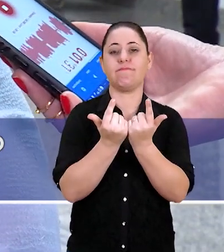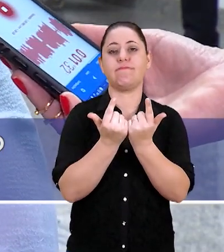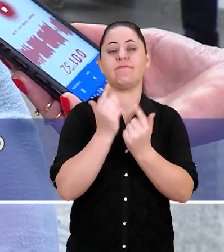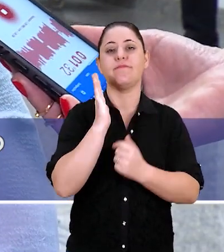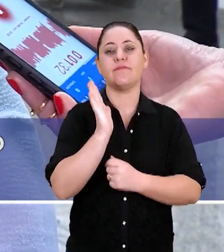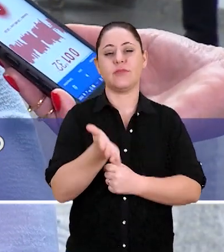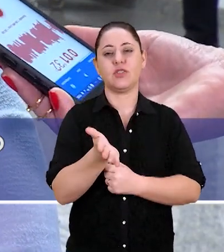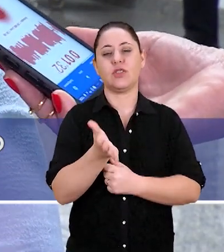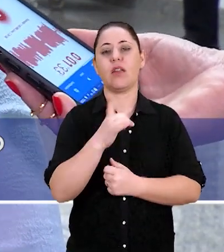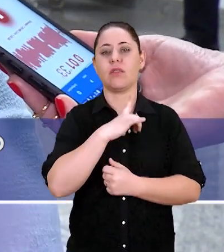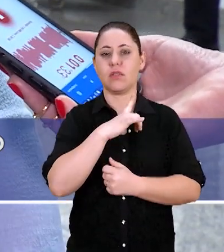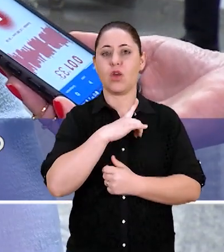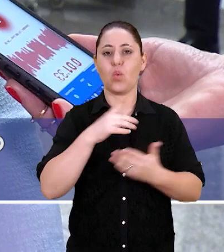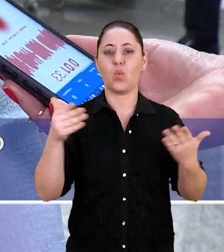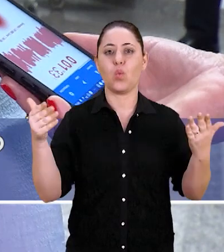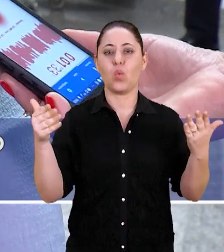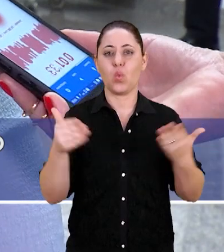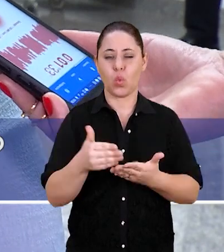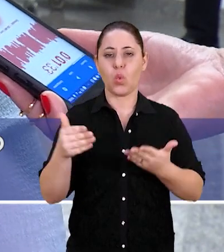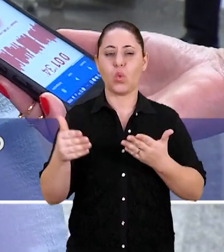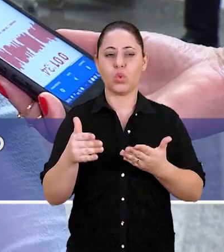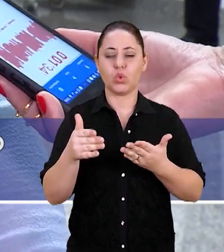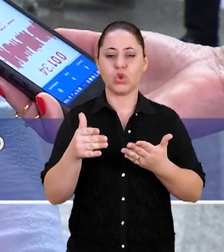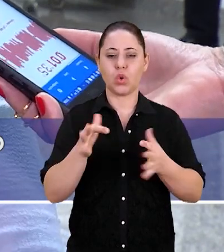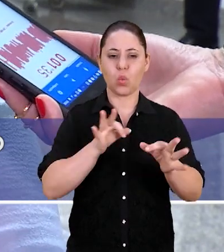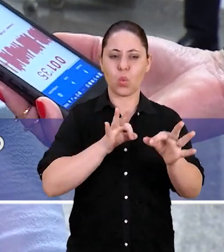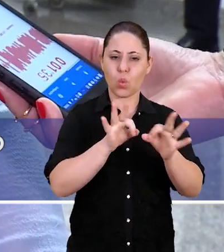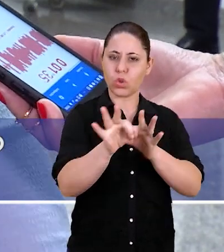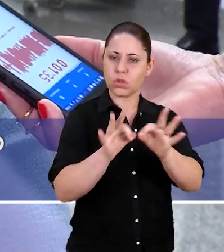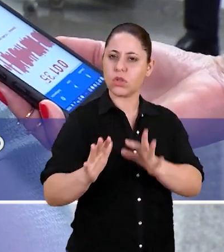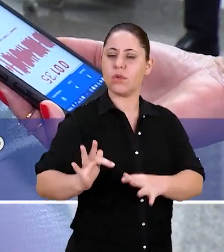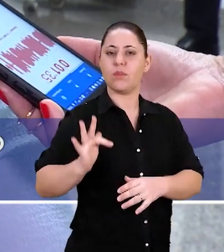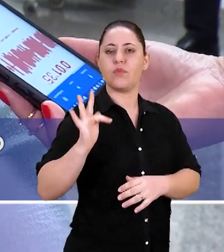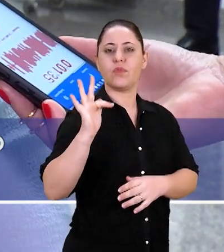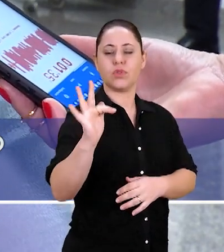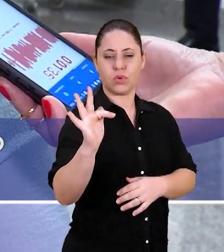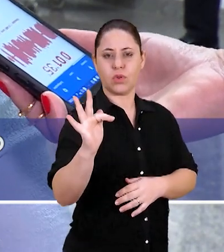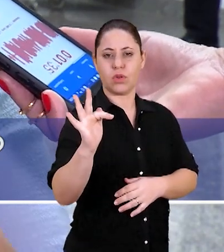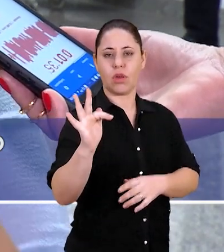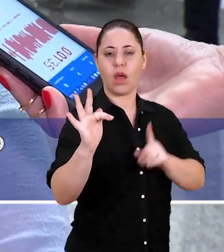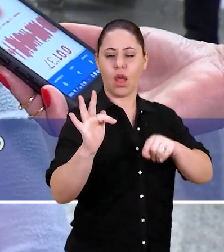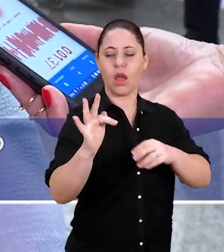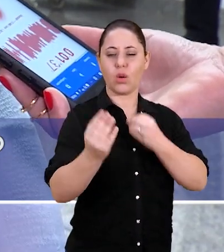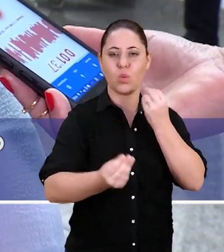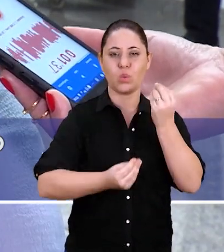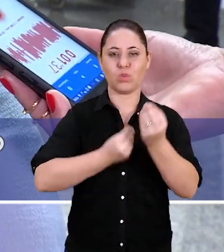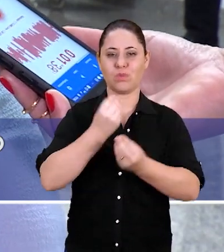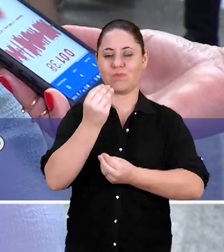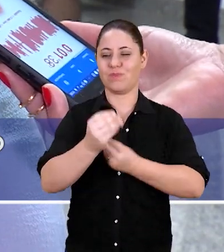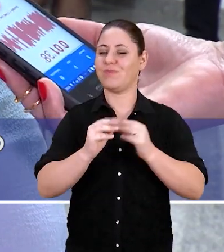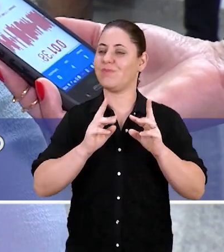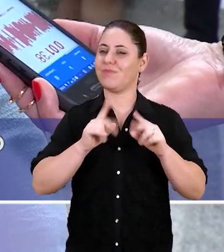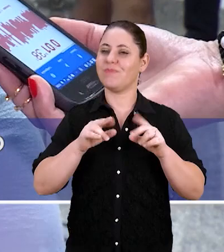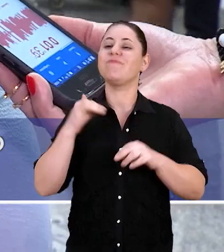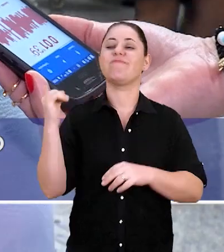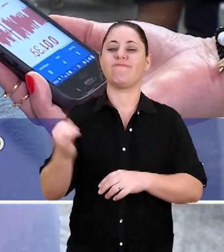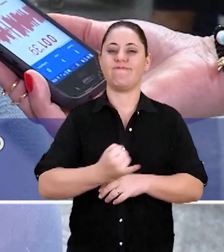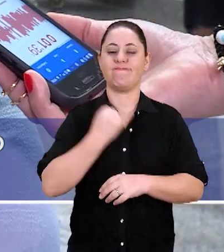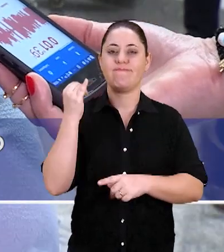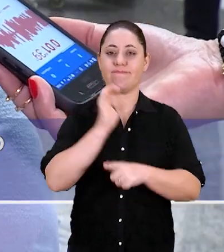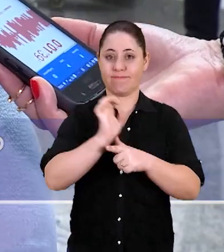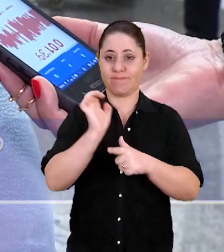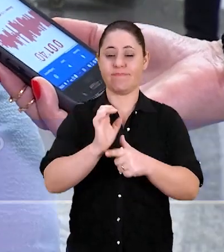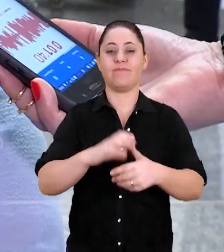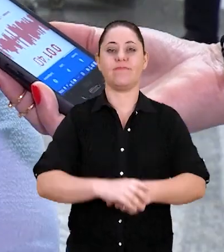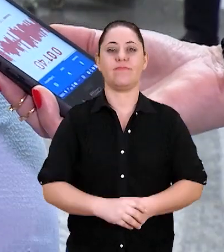E a Assembleia já tão no presente, já se projetando para o futuro dessa forma, é